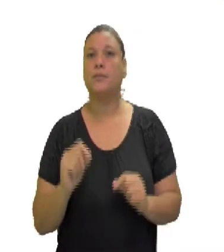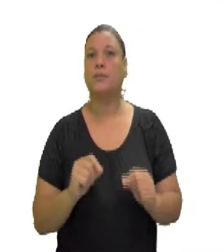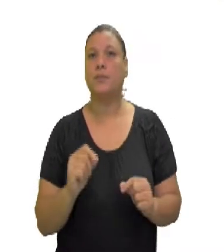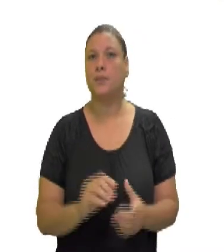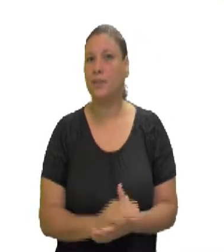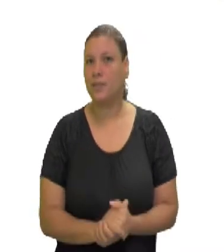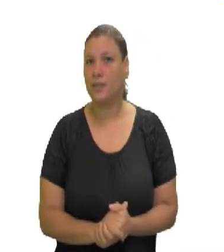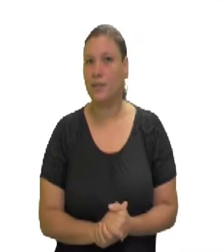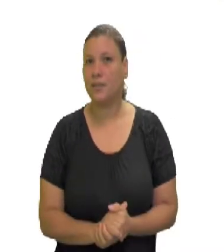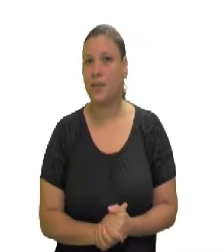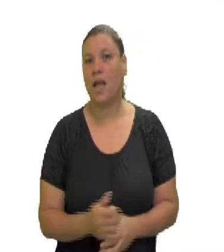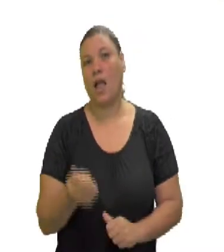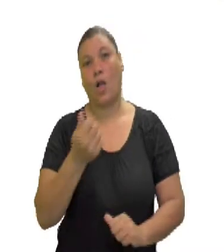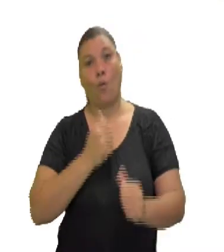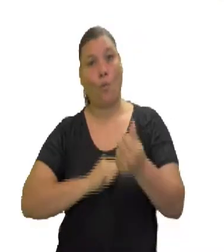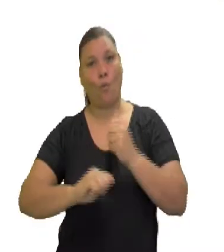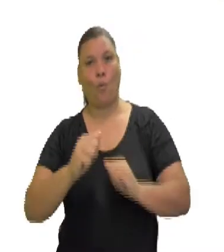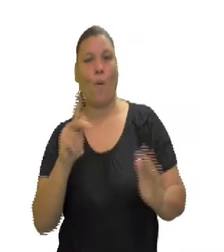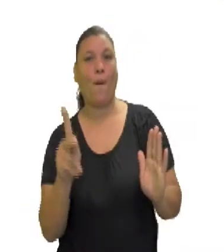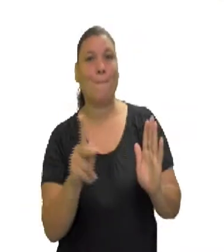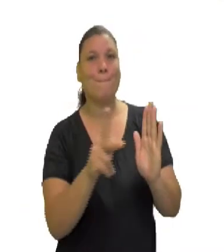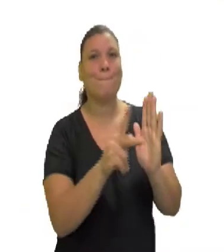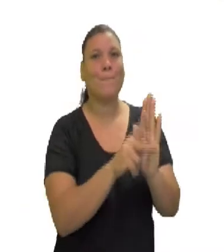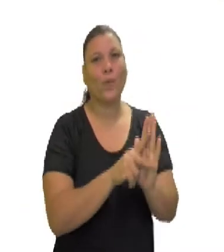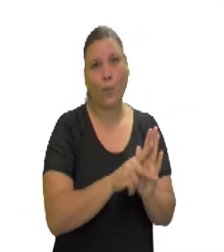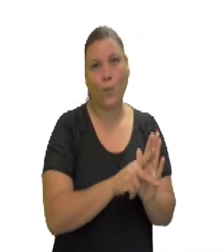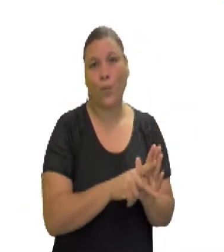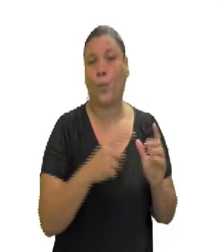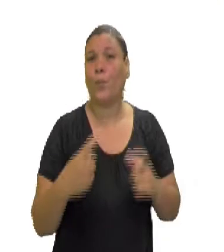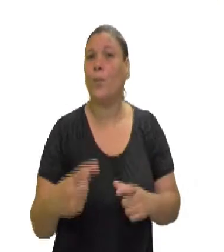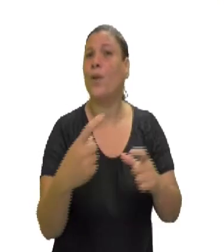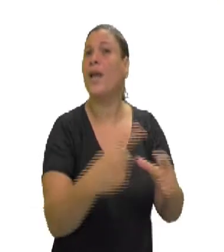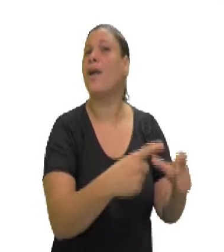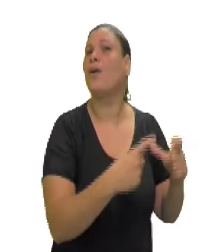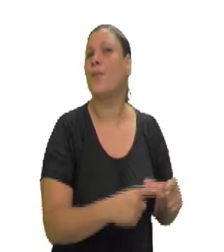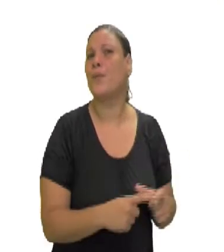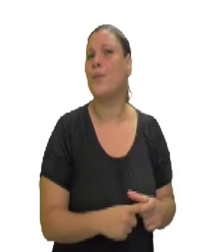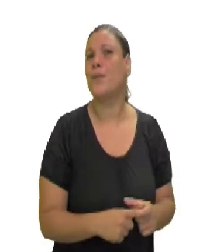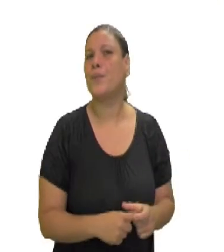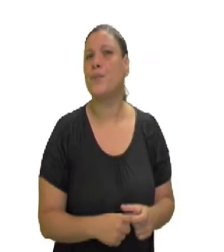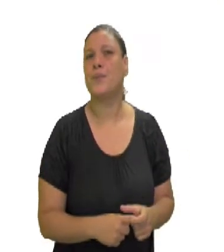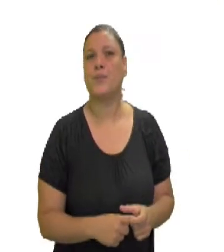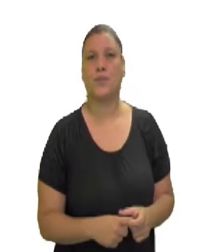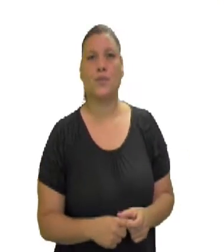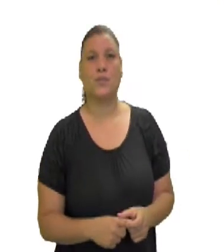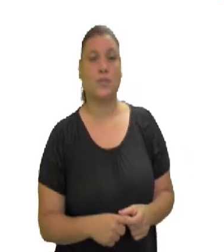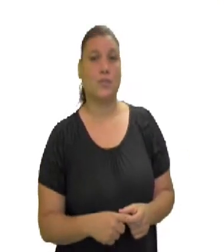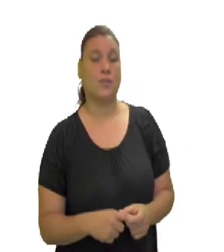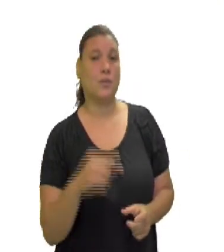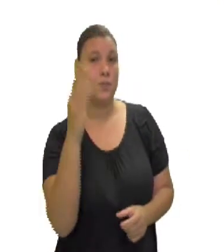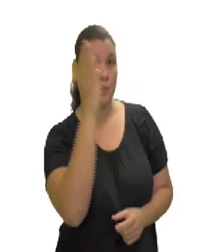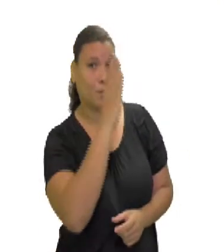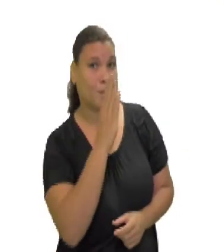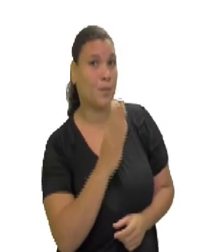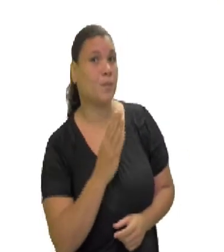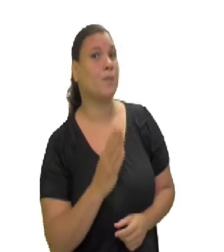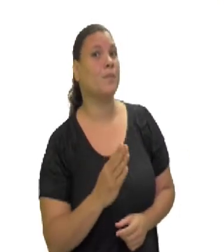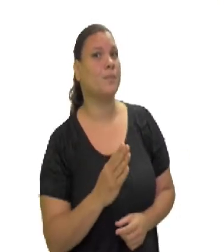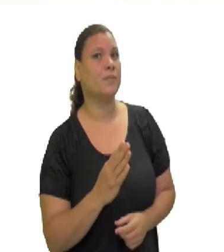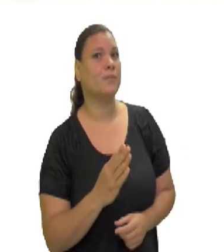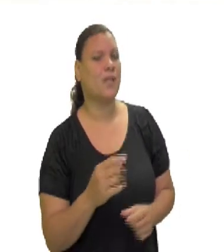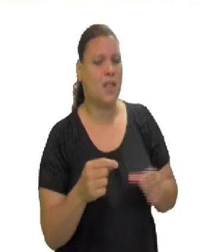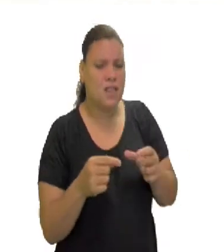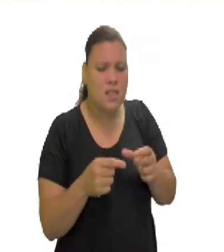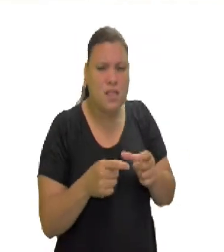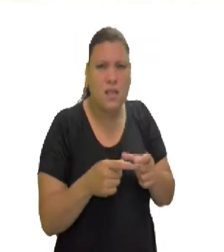próprio e no interior do Brasil. Então, lembra que eu falei que a plantação de cana-de-açúcar era mais no litoral? Com